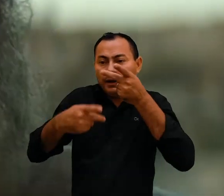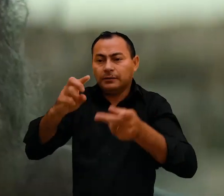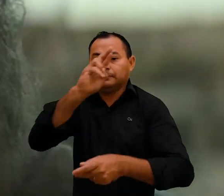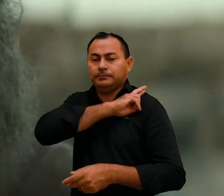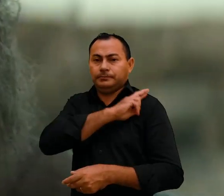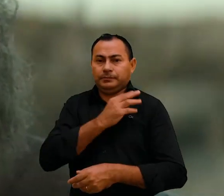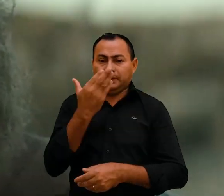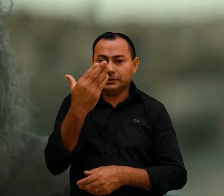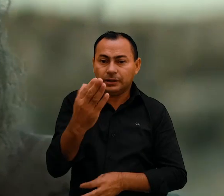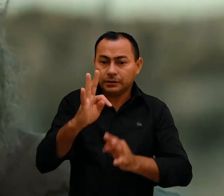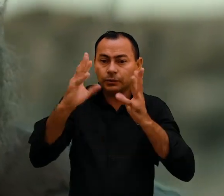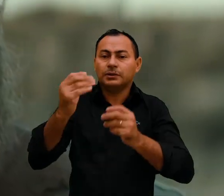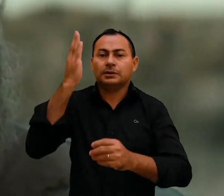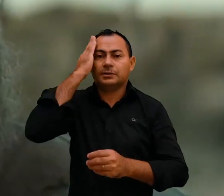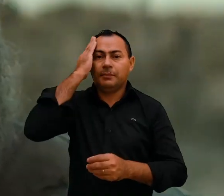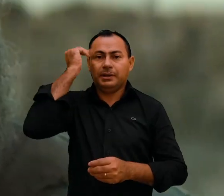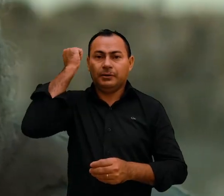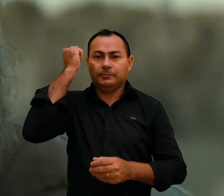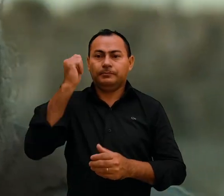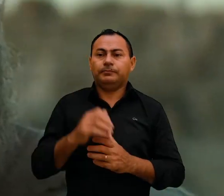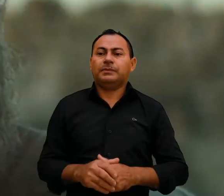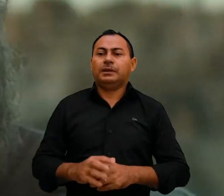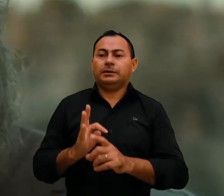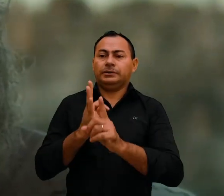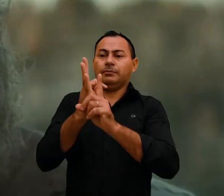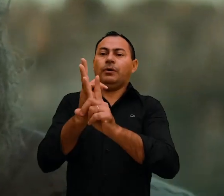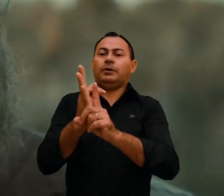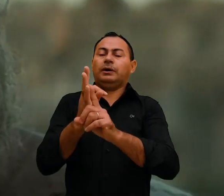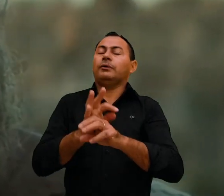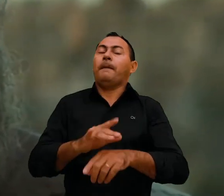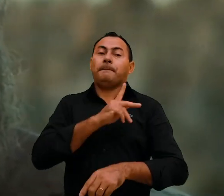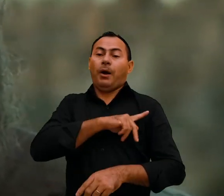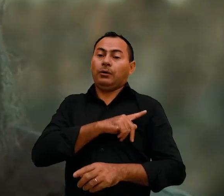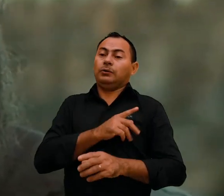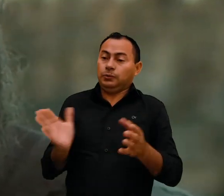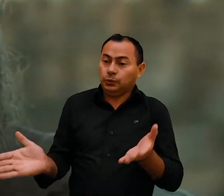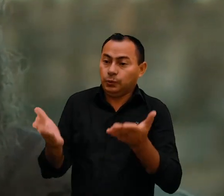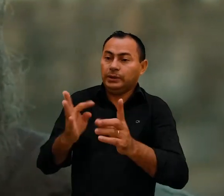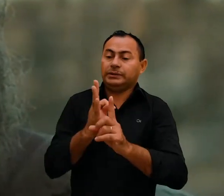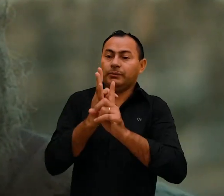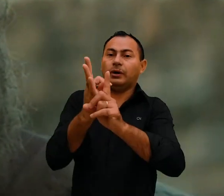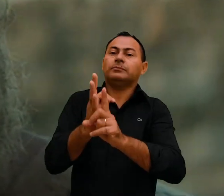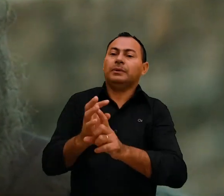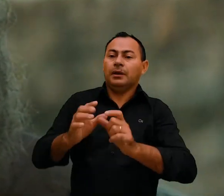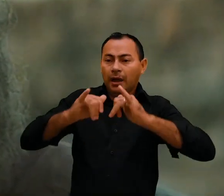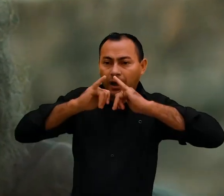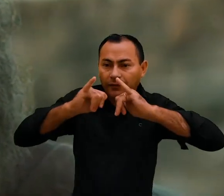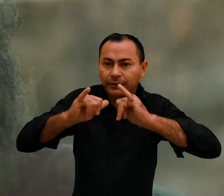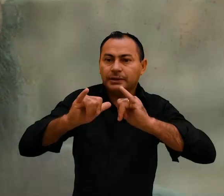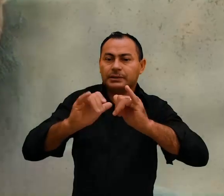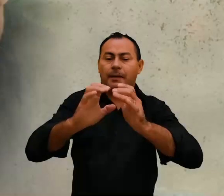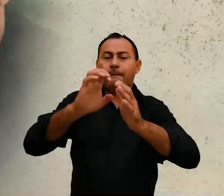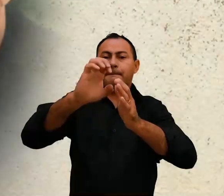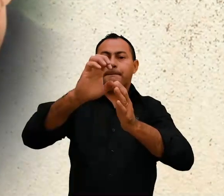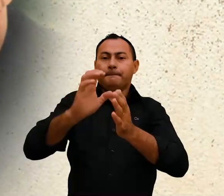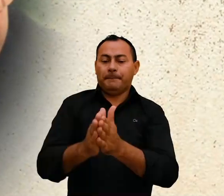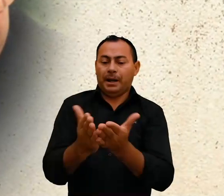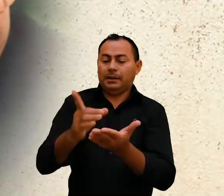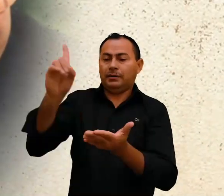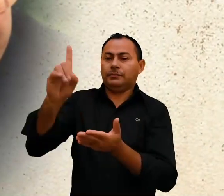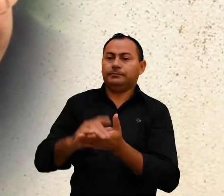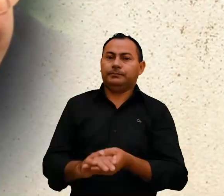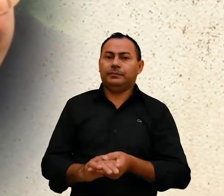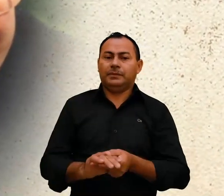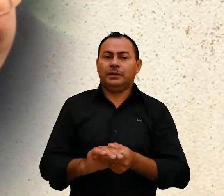fala sobre a responsabilidade diante de tudo que ele sabia herosot tá Timóteo pregue a palavra